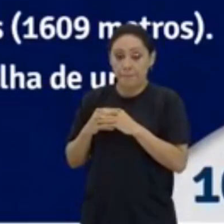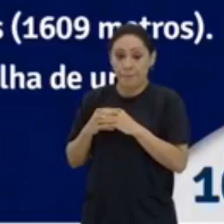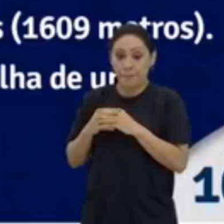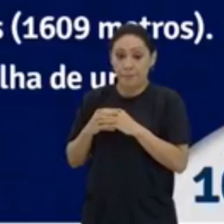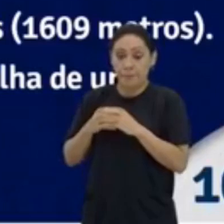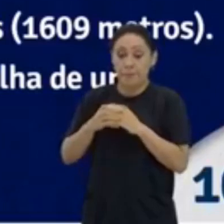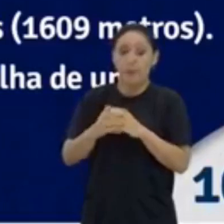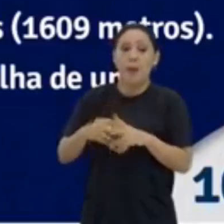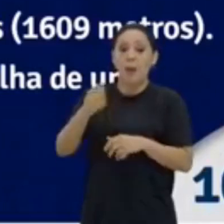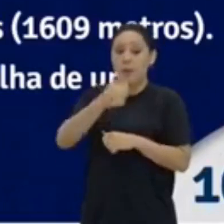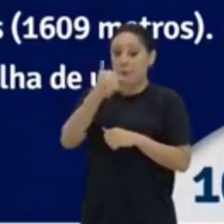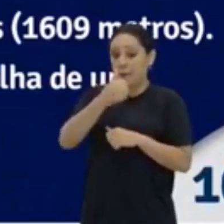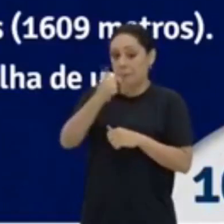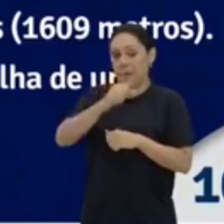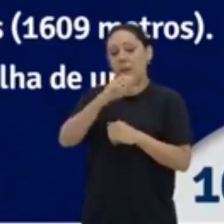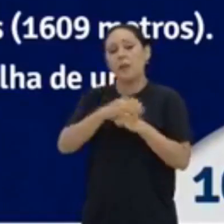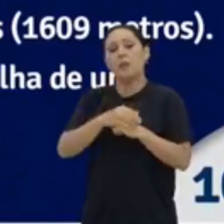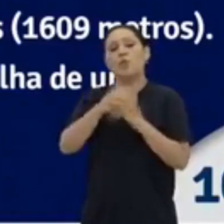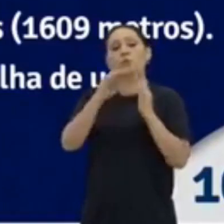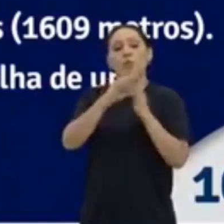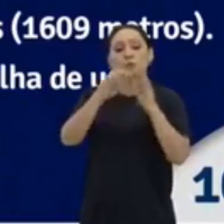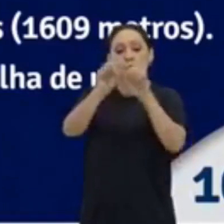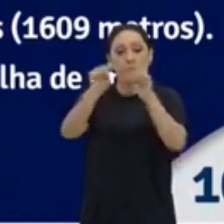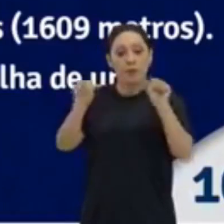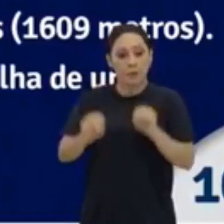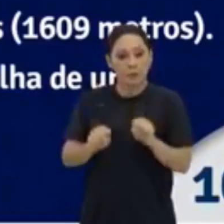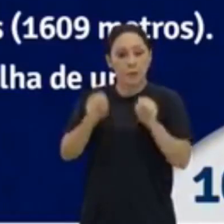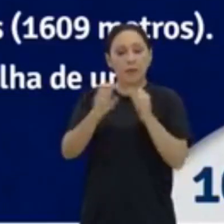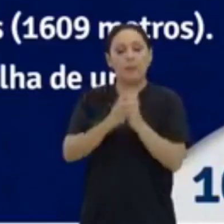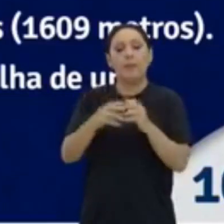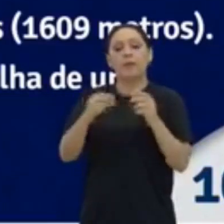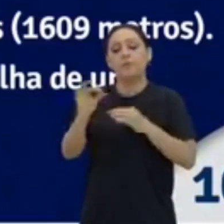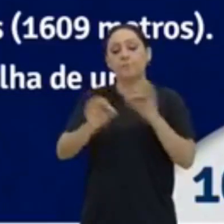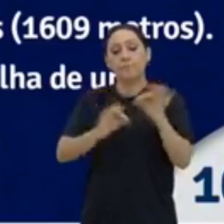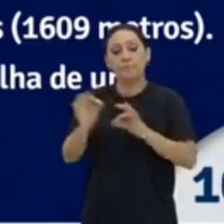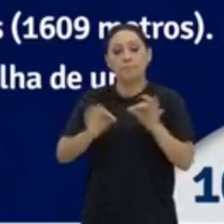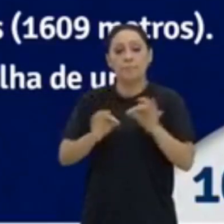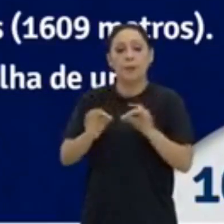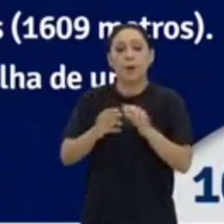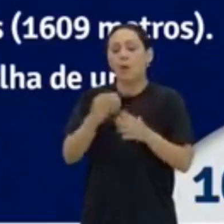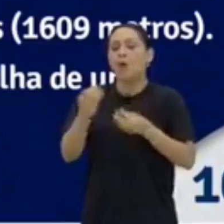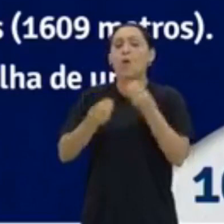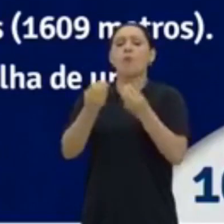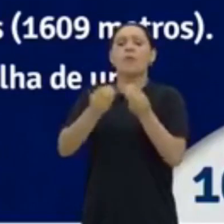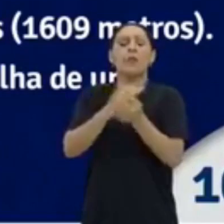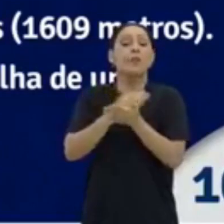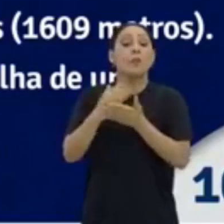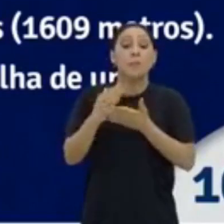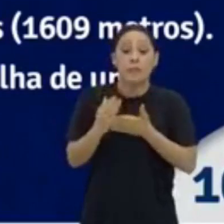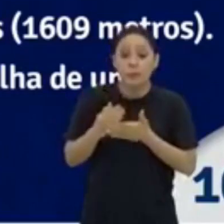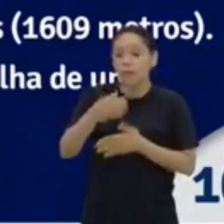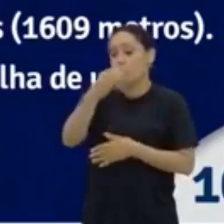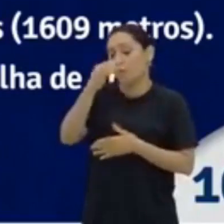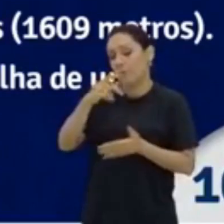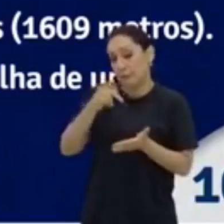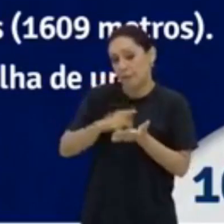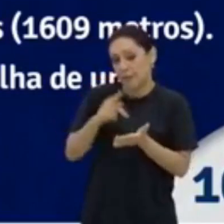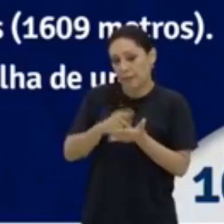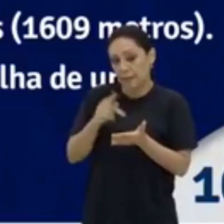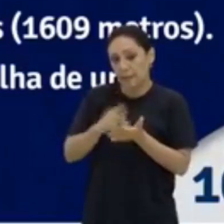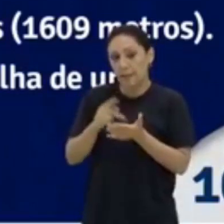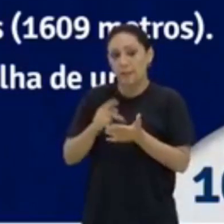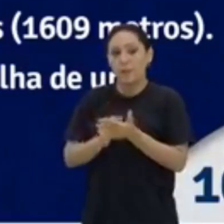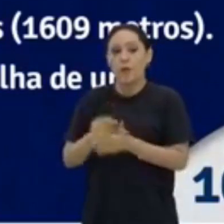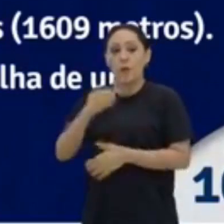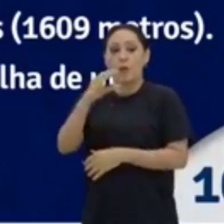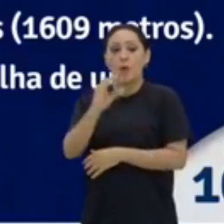Os primeiros sistemas de medida, filho. Isso é muito interessante, olha só. Como começou, como, né? Como começou, na verdade, né? O cúbito, ou chamado